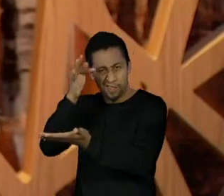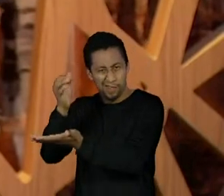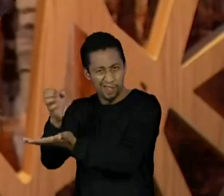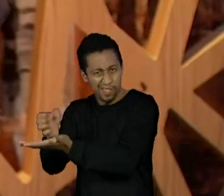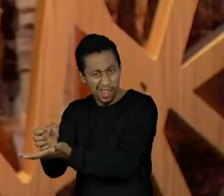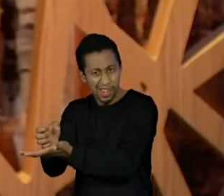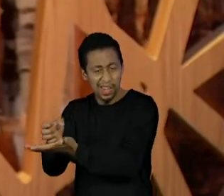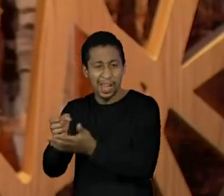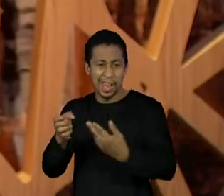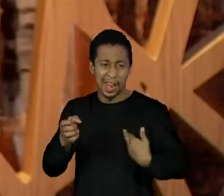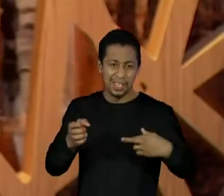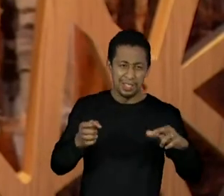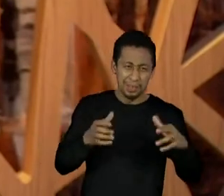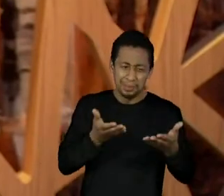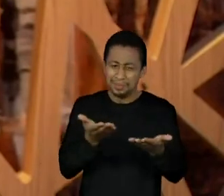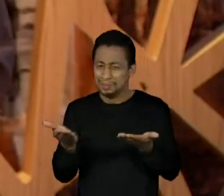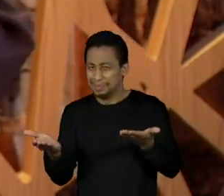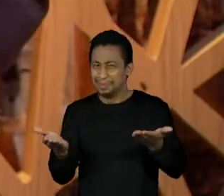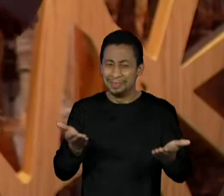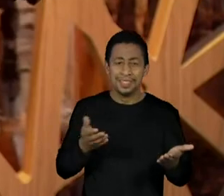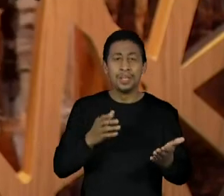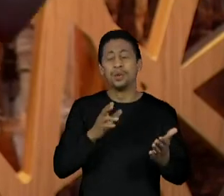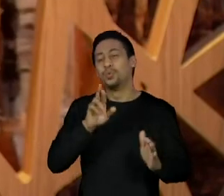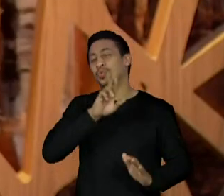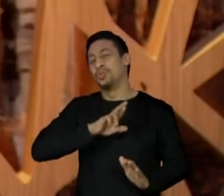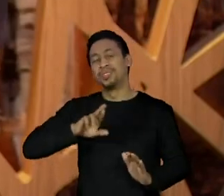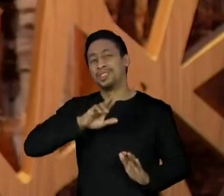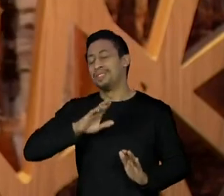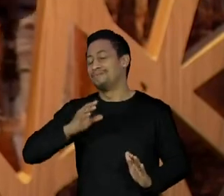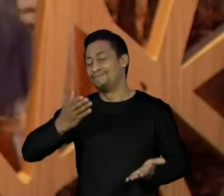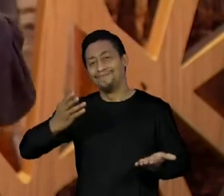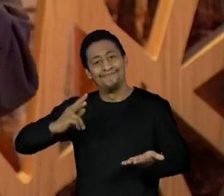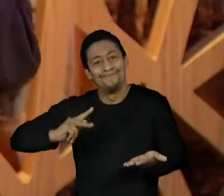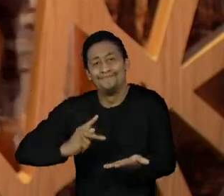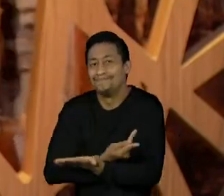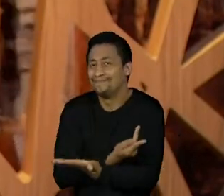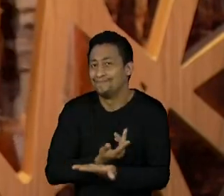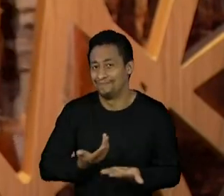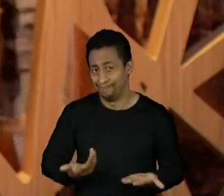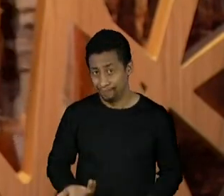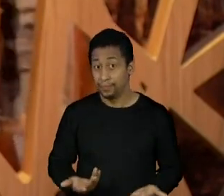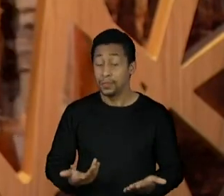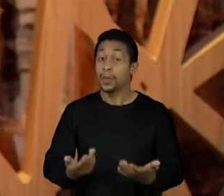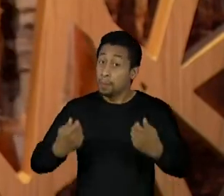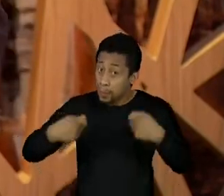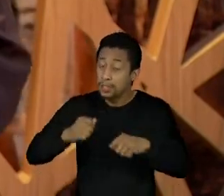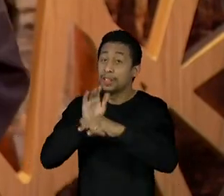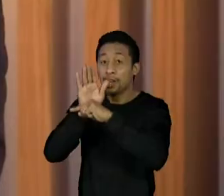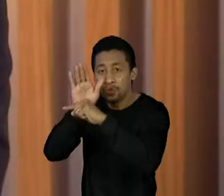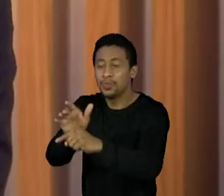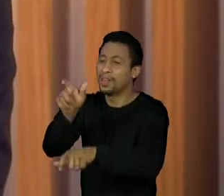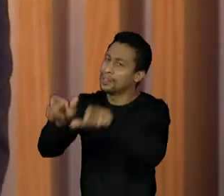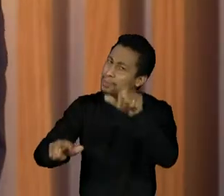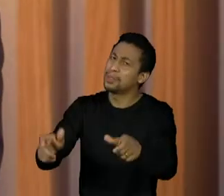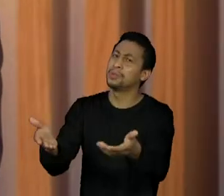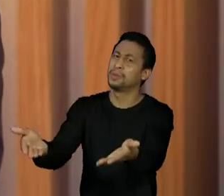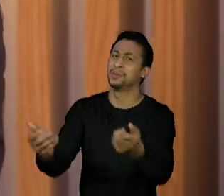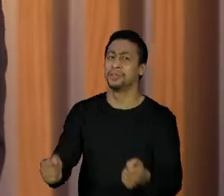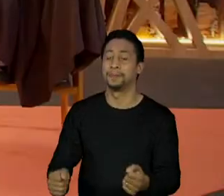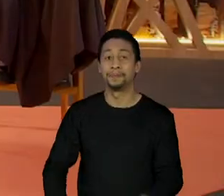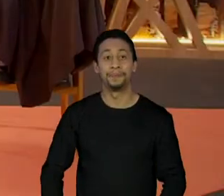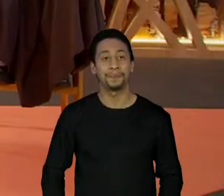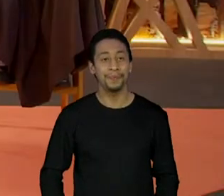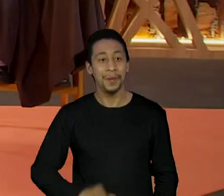fé, de religião, sendo usada de maneira equivocada. E vamos mudar e ajudar o povo a encontrar o caminho certo. Pegando uma carona no que o